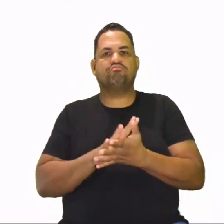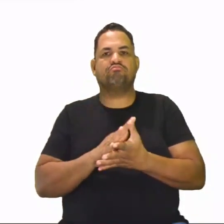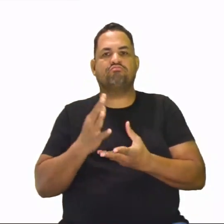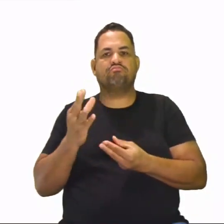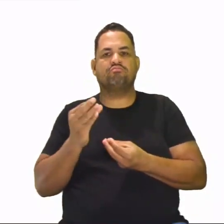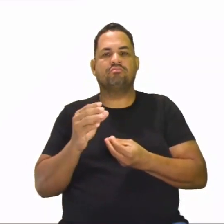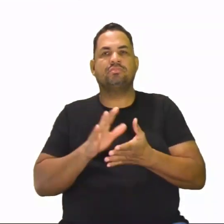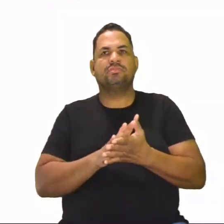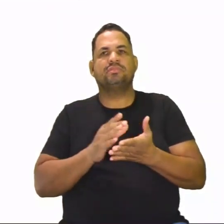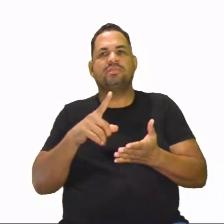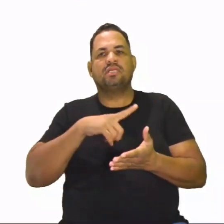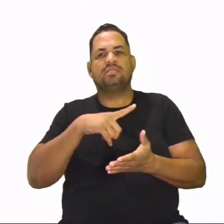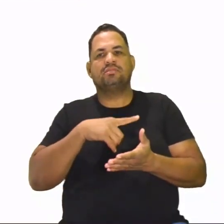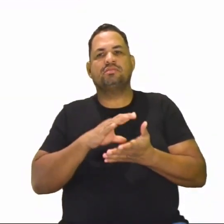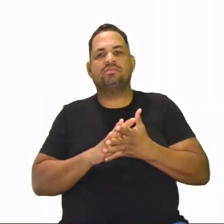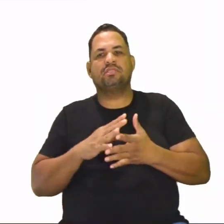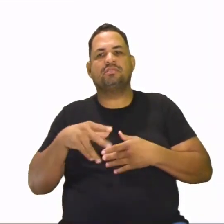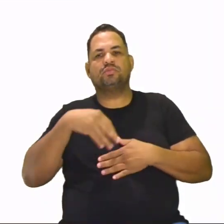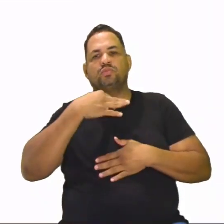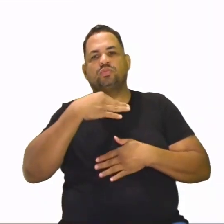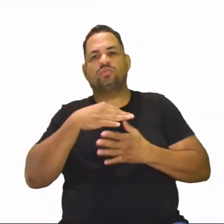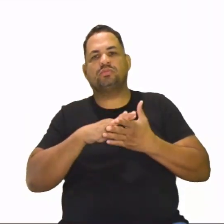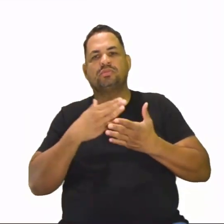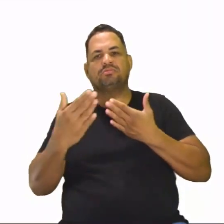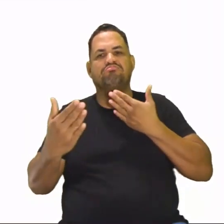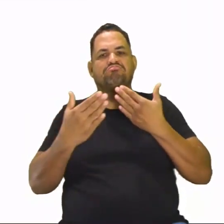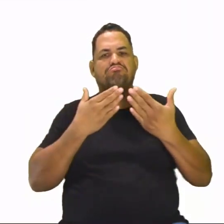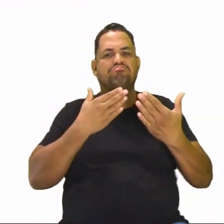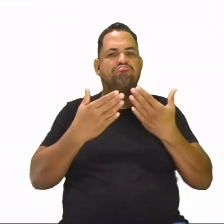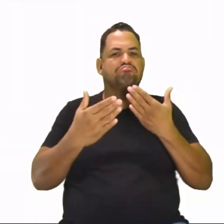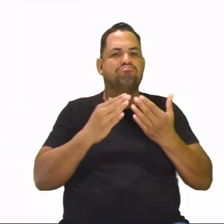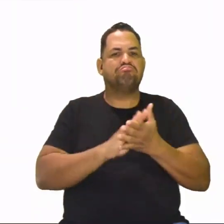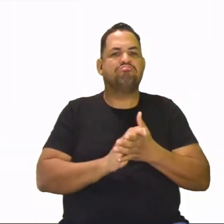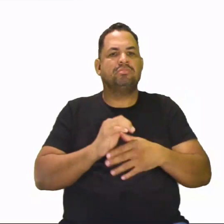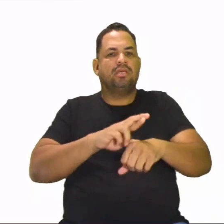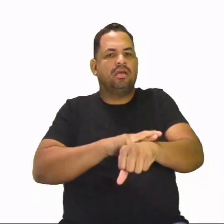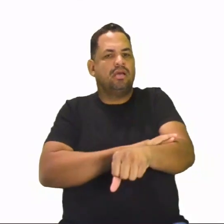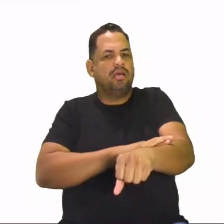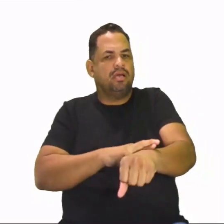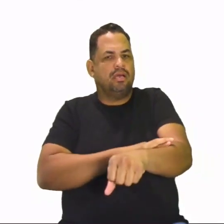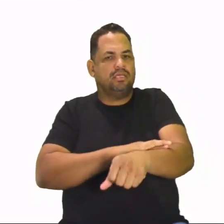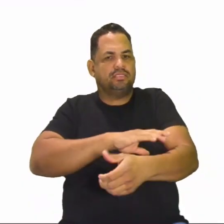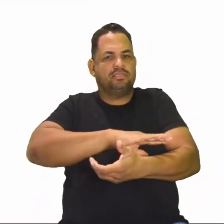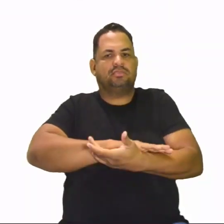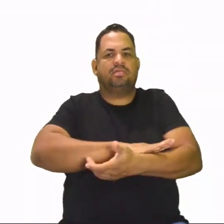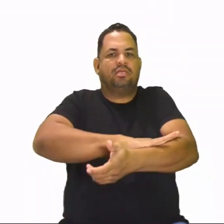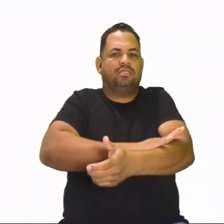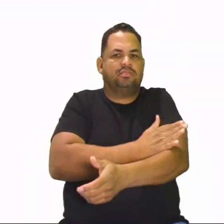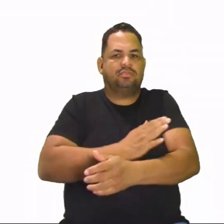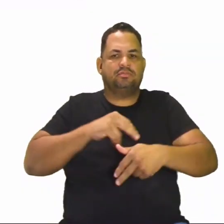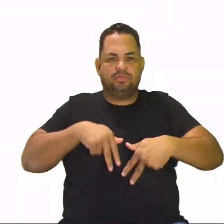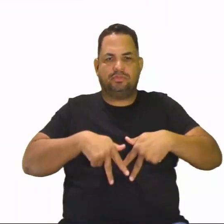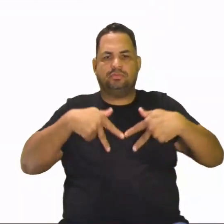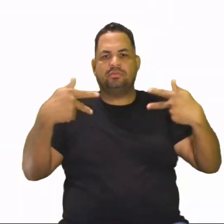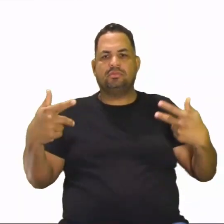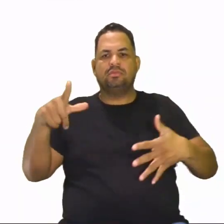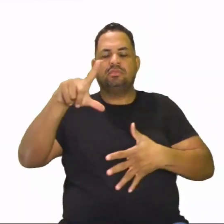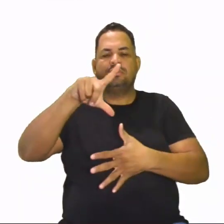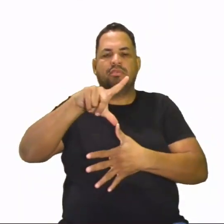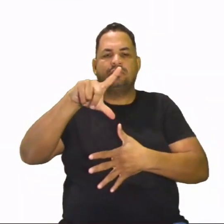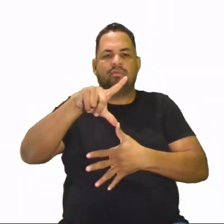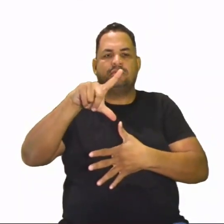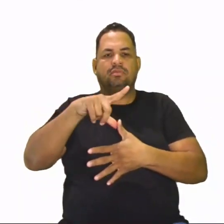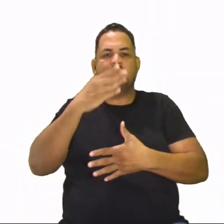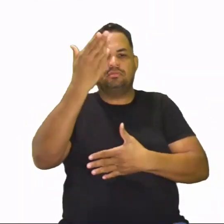essa discussão, de raça, racismo, etnia e América Latina, Então, versa